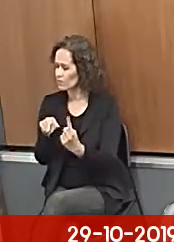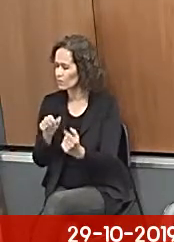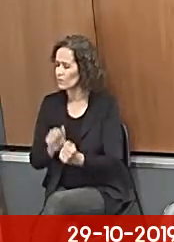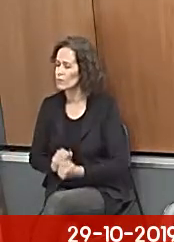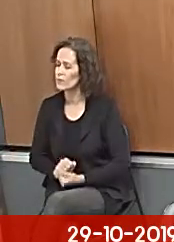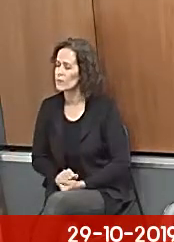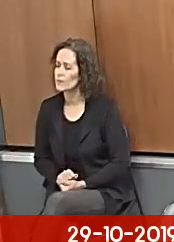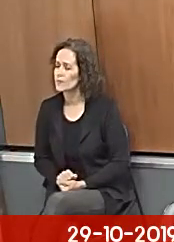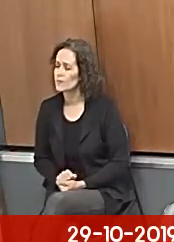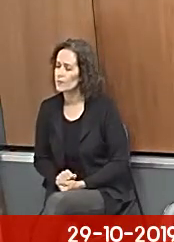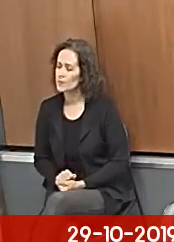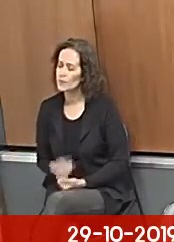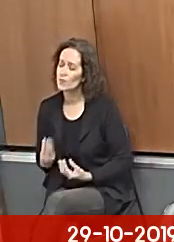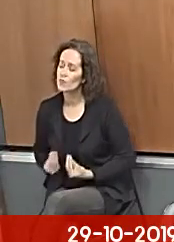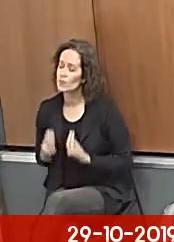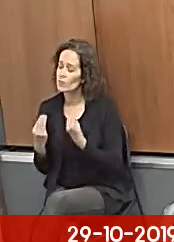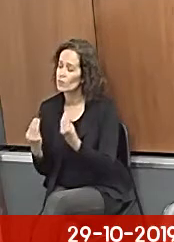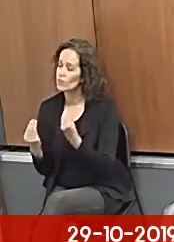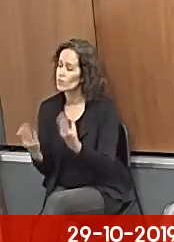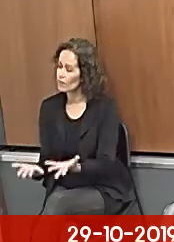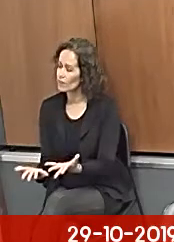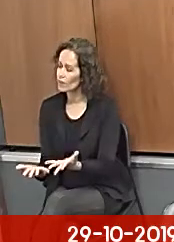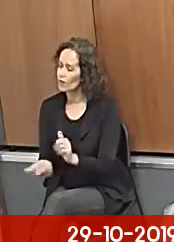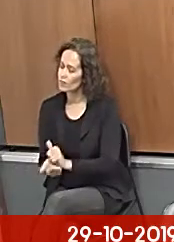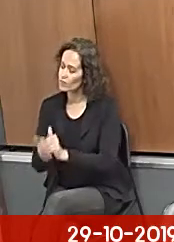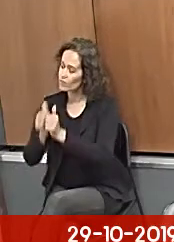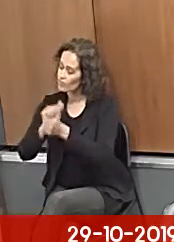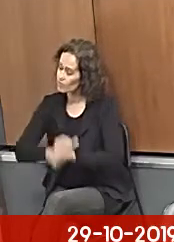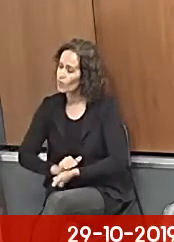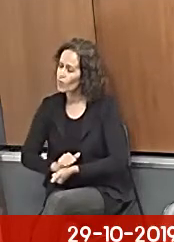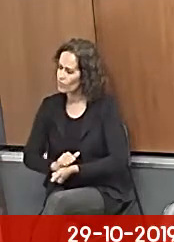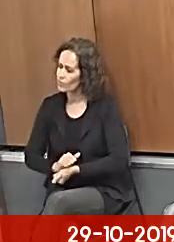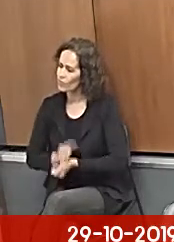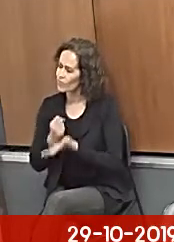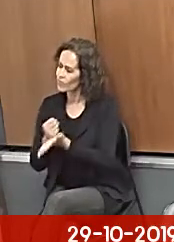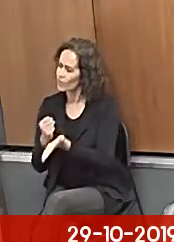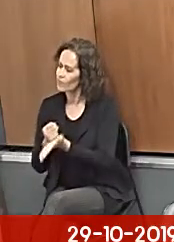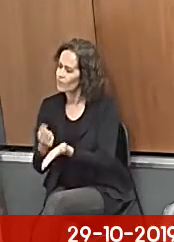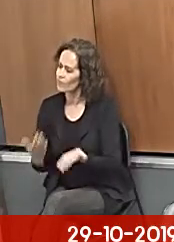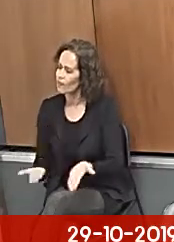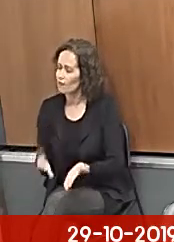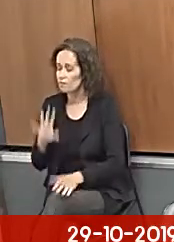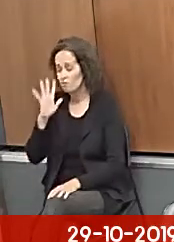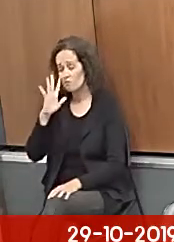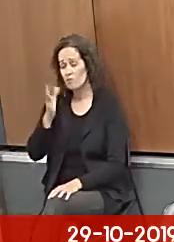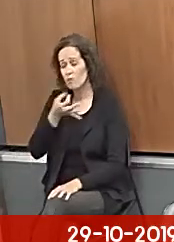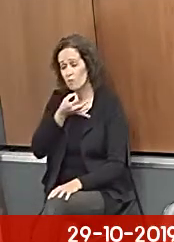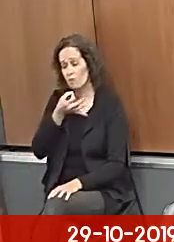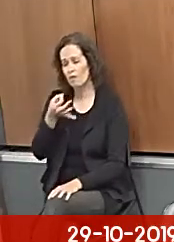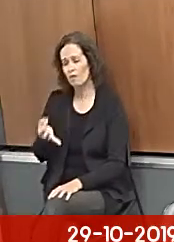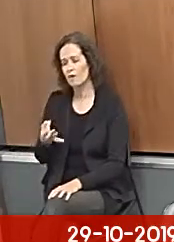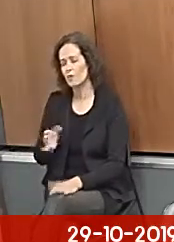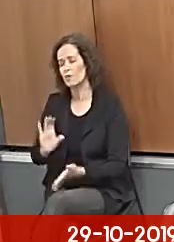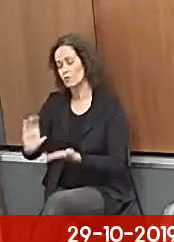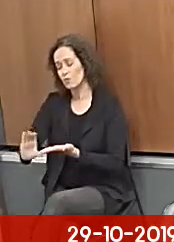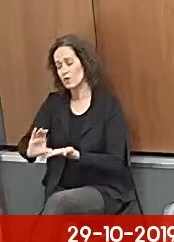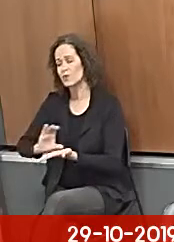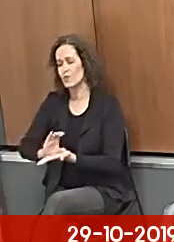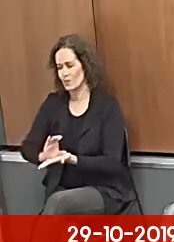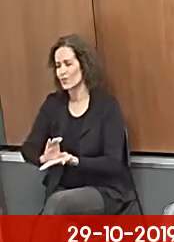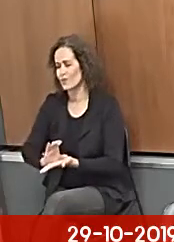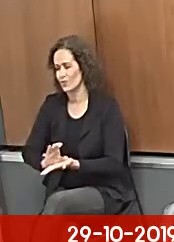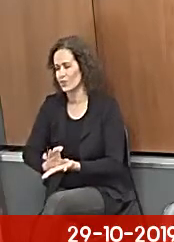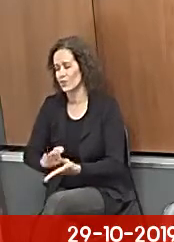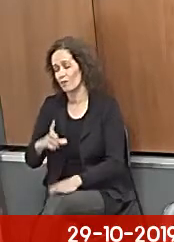de proporcionar o esporte de rendimento. Eu acho que essa é uma solução, porque o recurso que o poder público